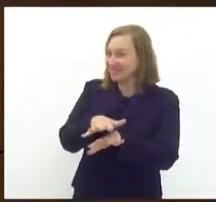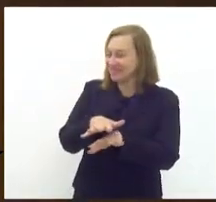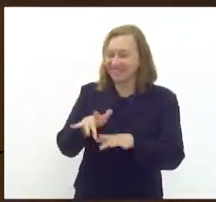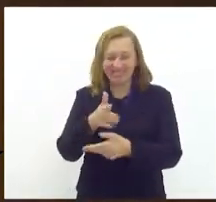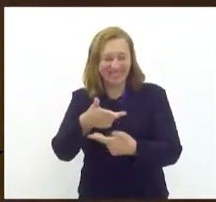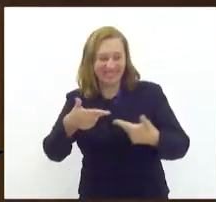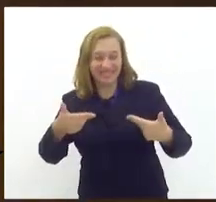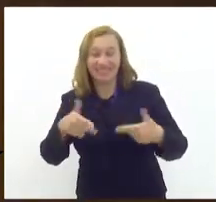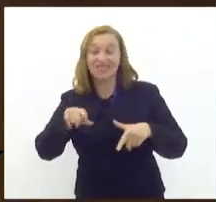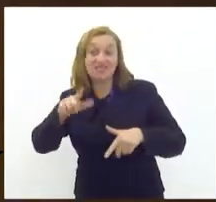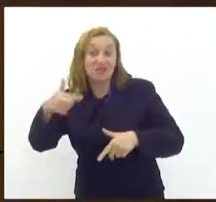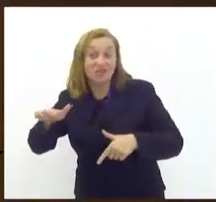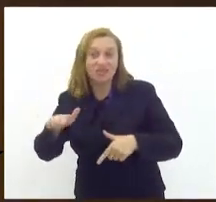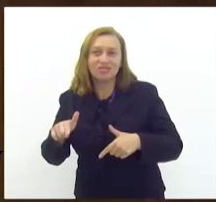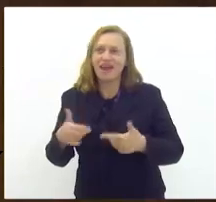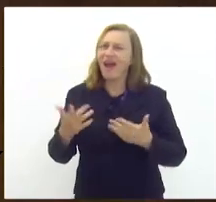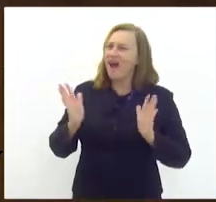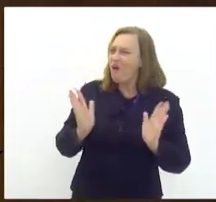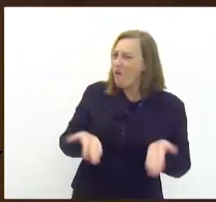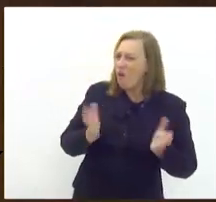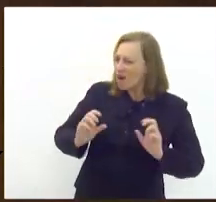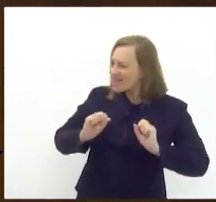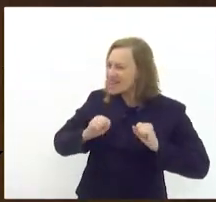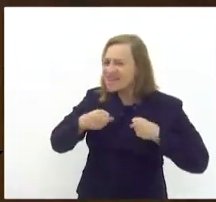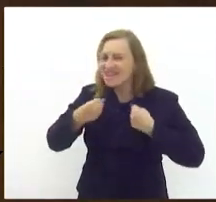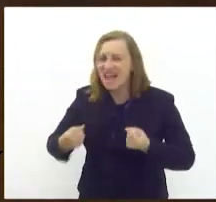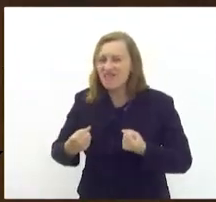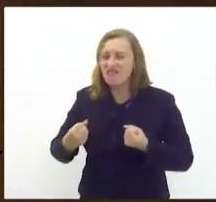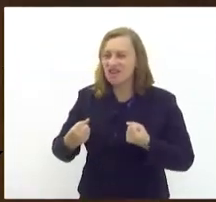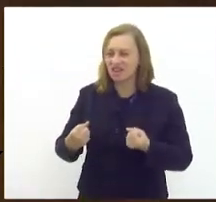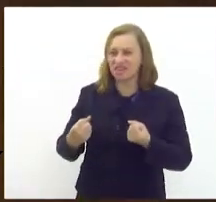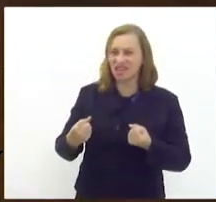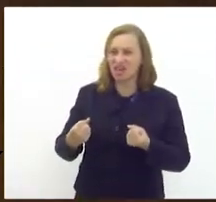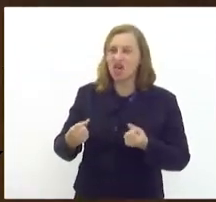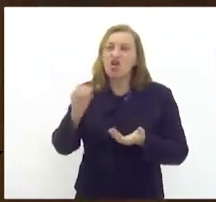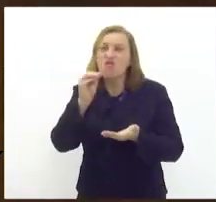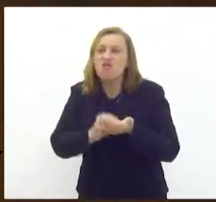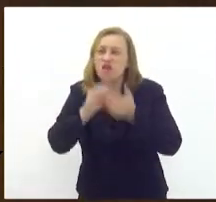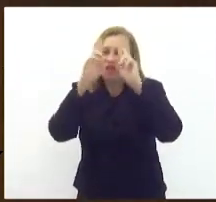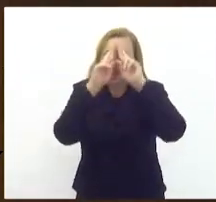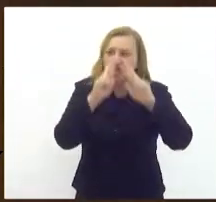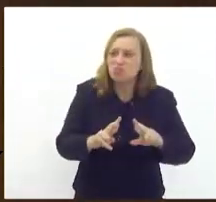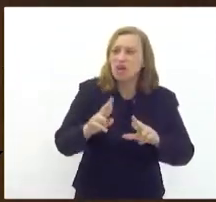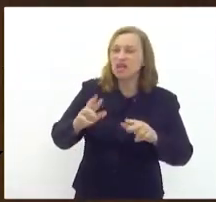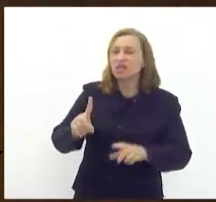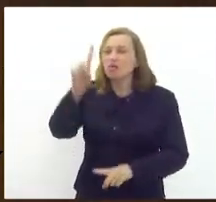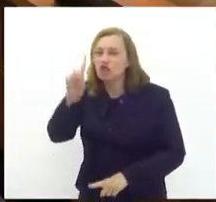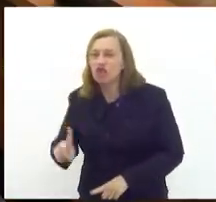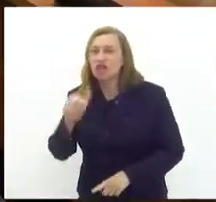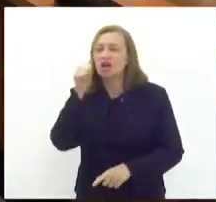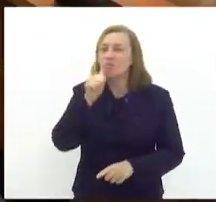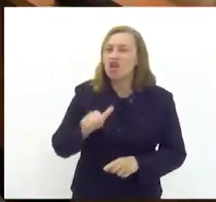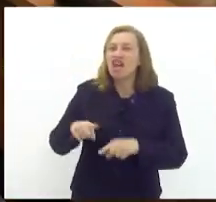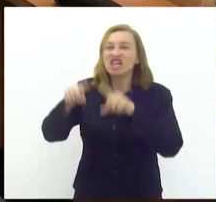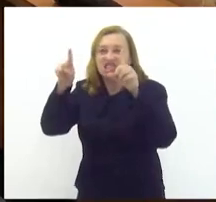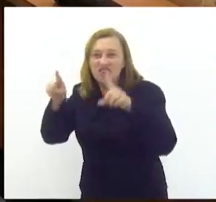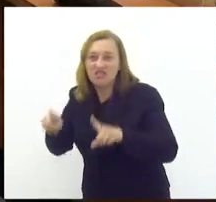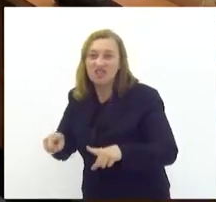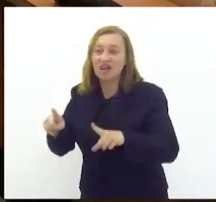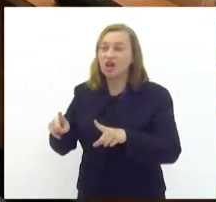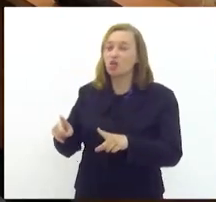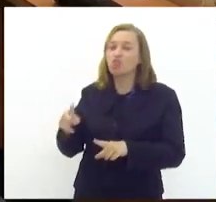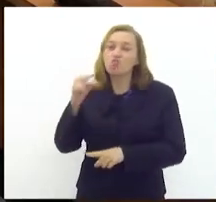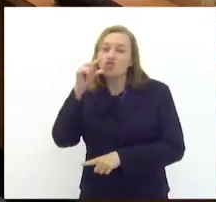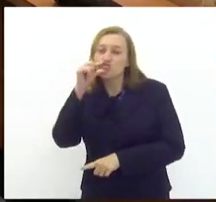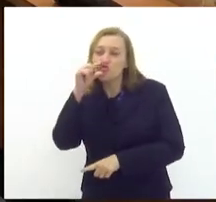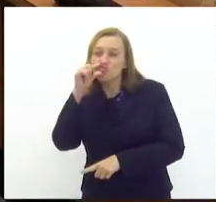vem aqui defender uma frontão diz respeito ao direito da mulher Servidor ou partido da boquinha